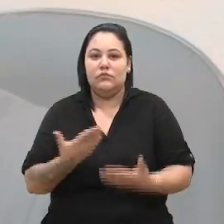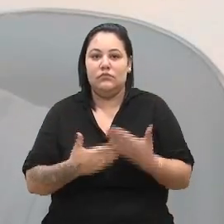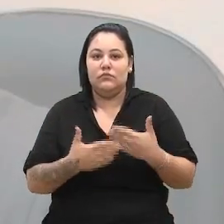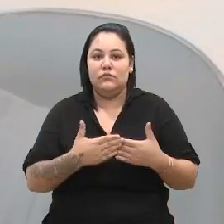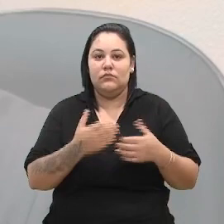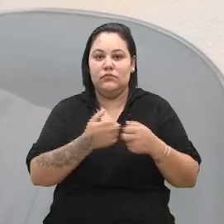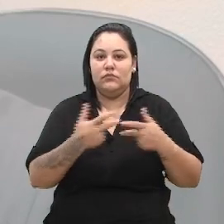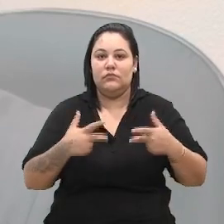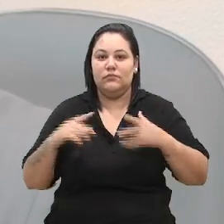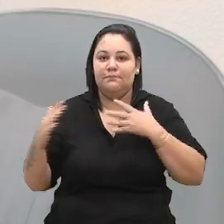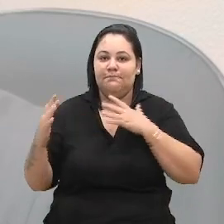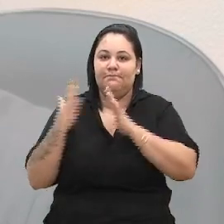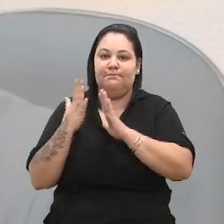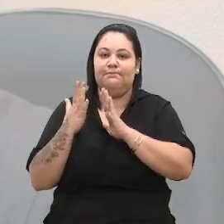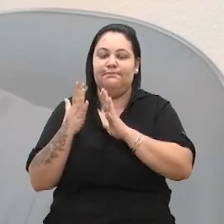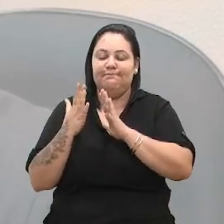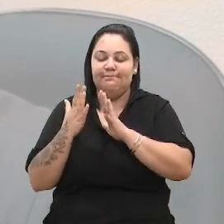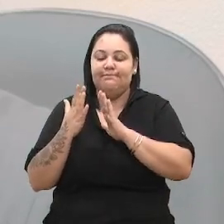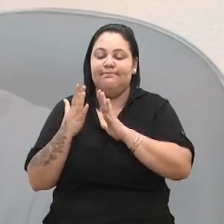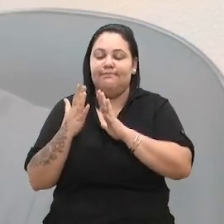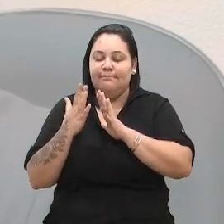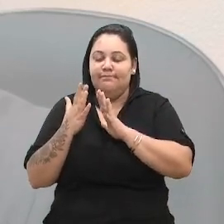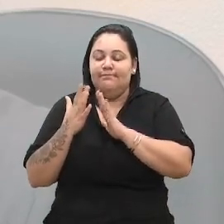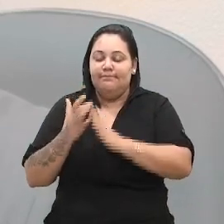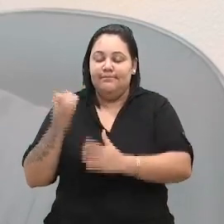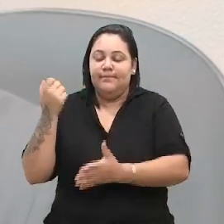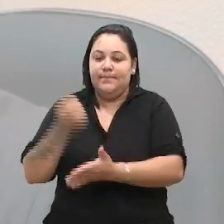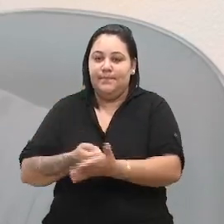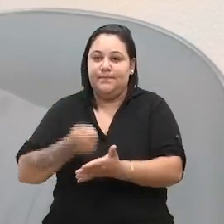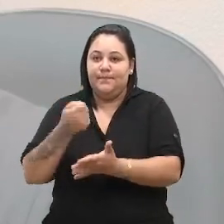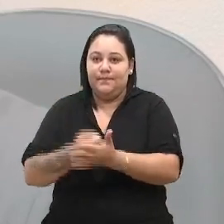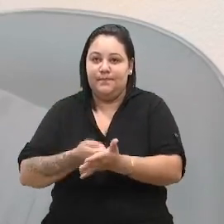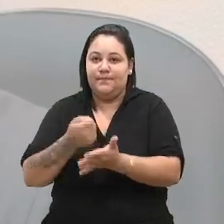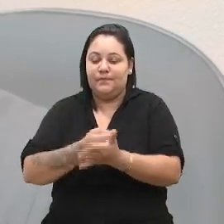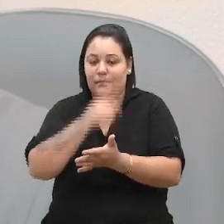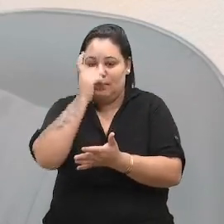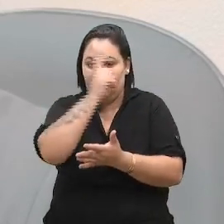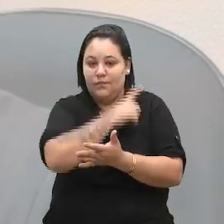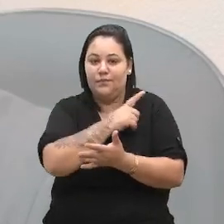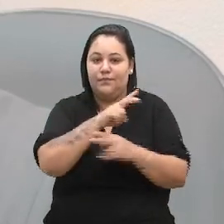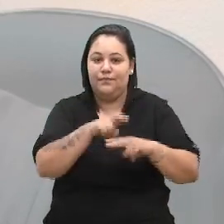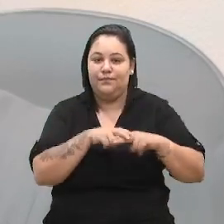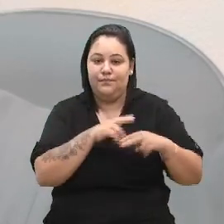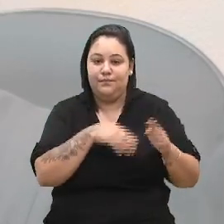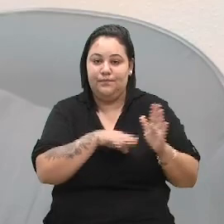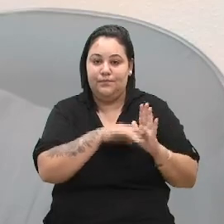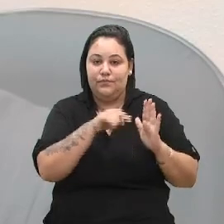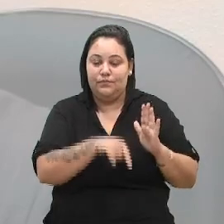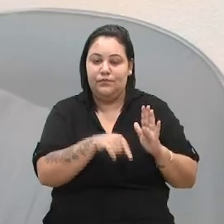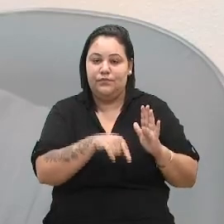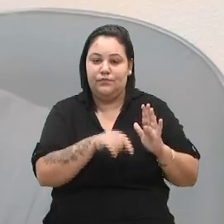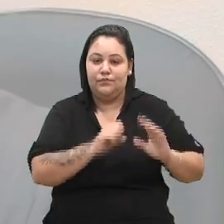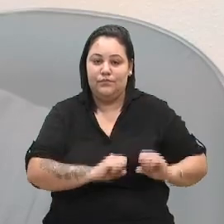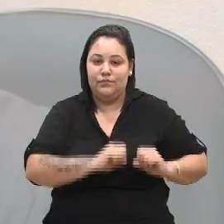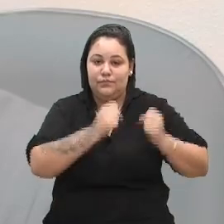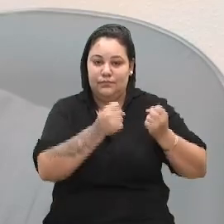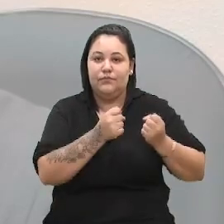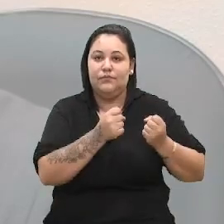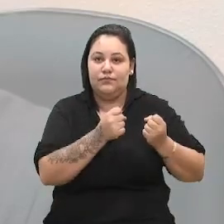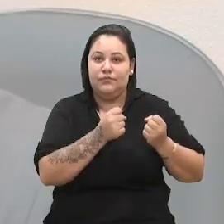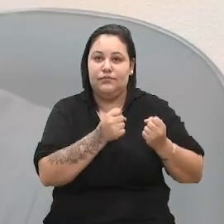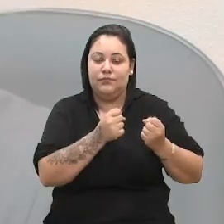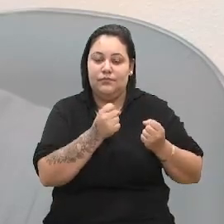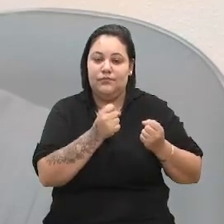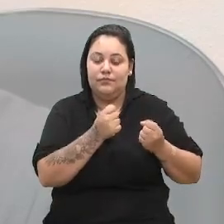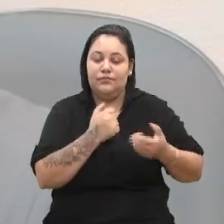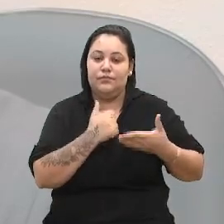vem enfrentando e vem lutando, né? Não é à toa que chegaram aqui hoje para defender, não só o Xande, mas todas essas